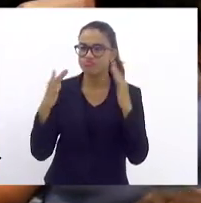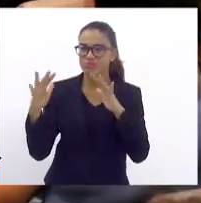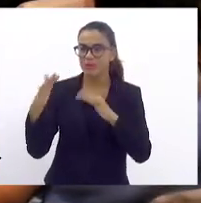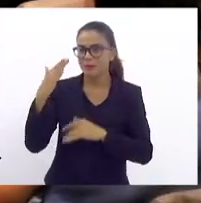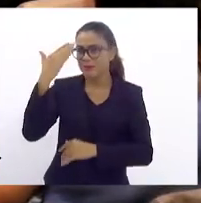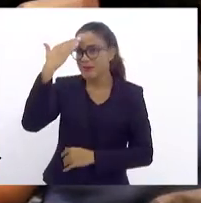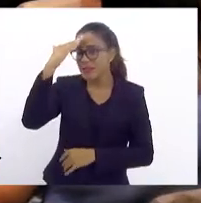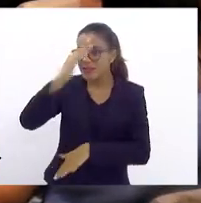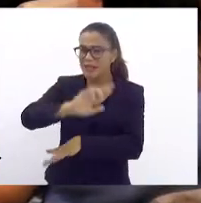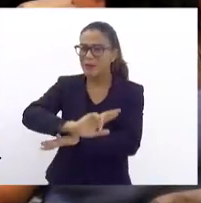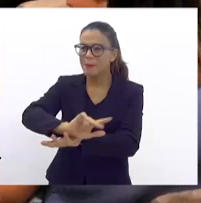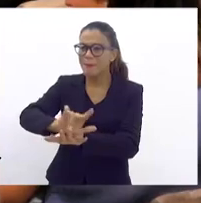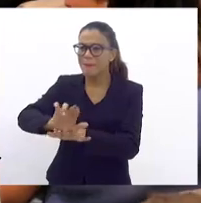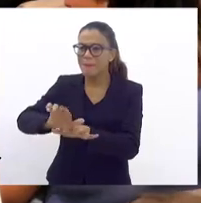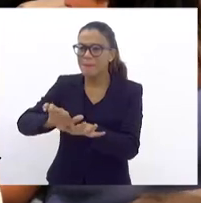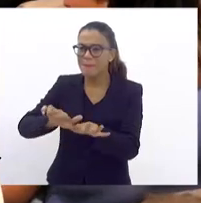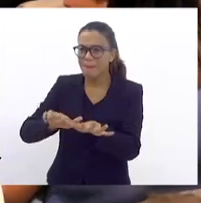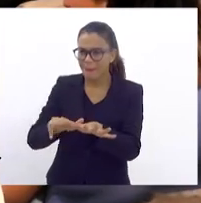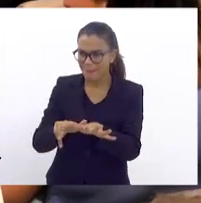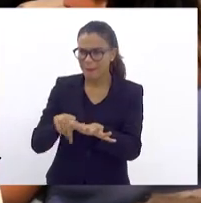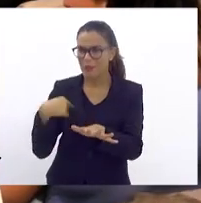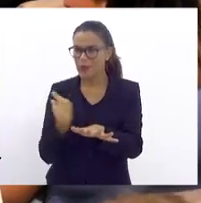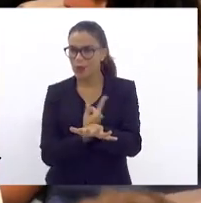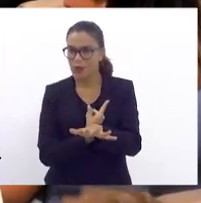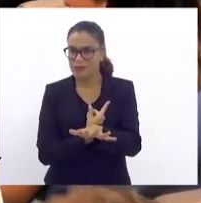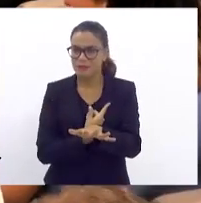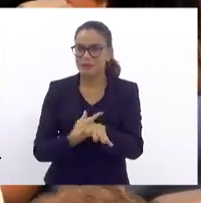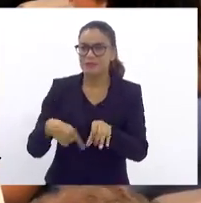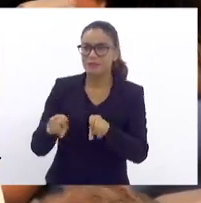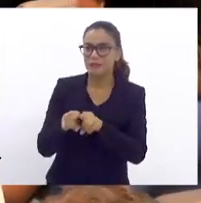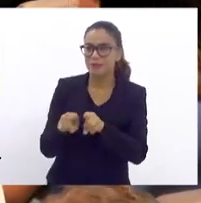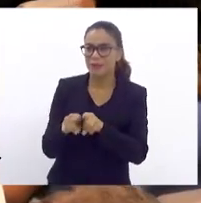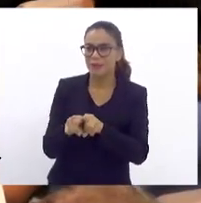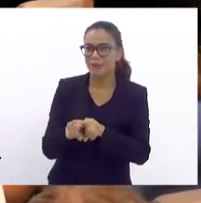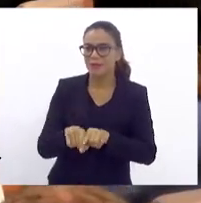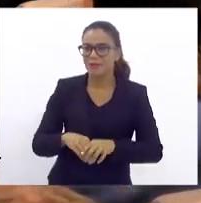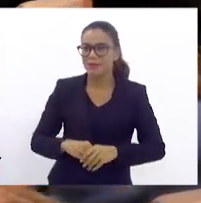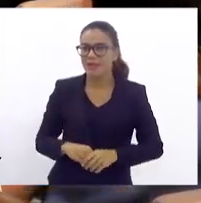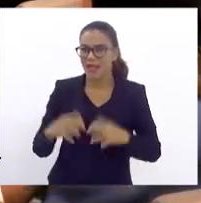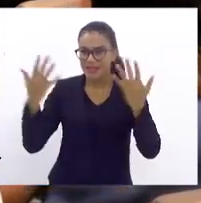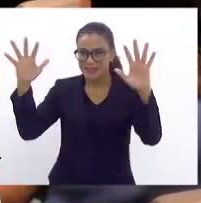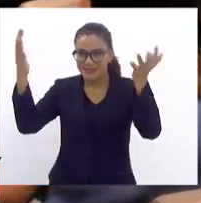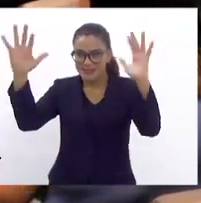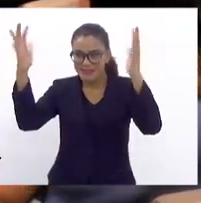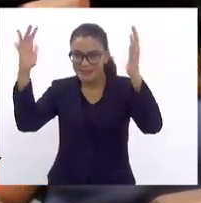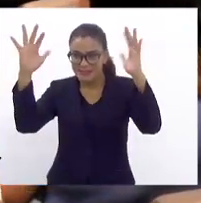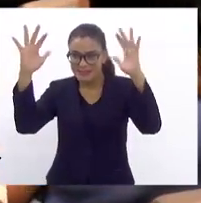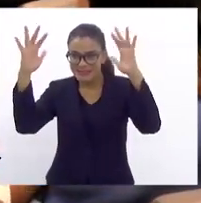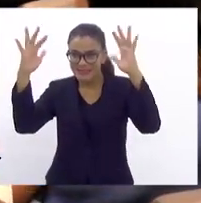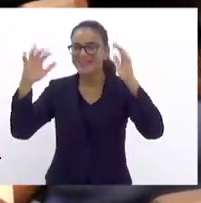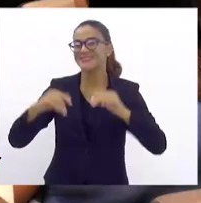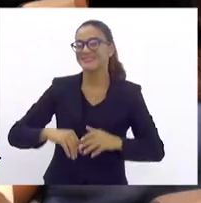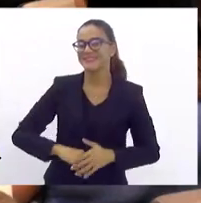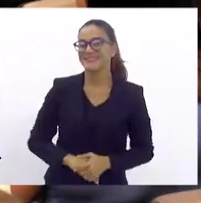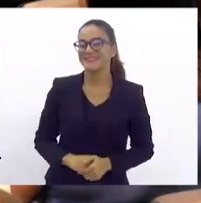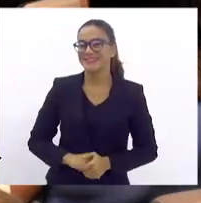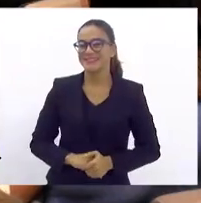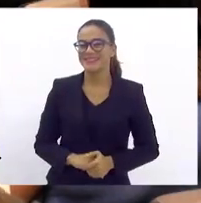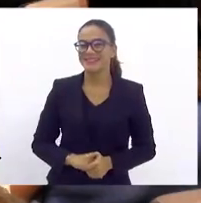nossas as nossas diferenças e acho que é de forma mais a Yolanda está